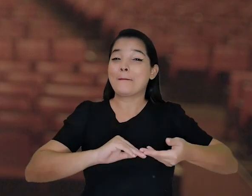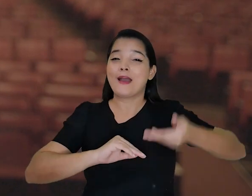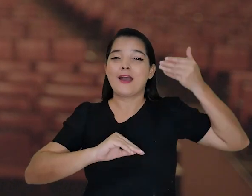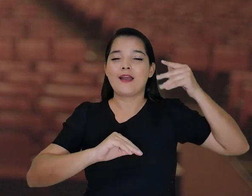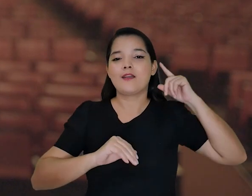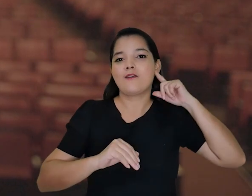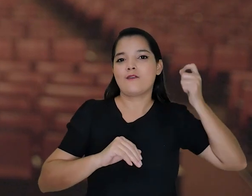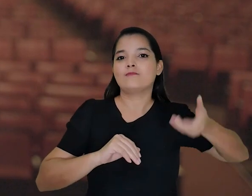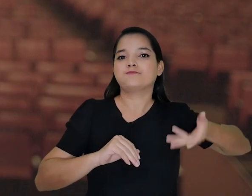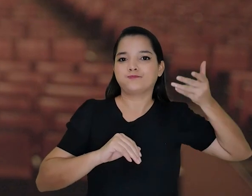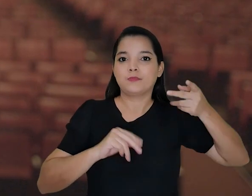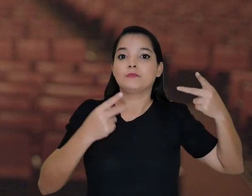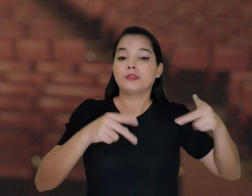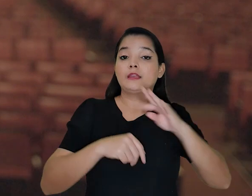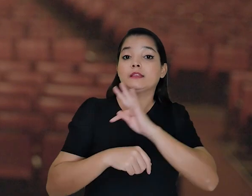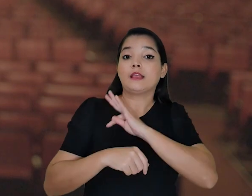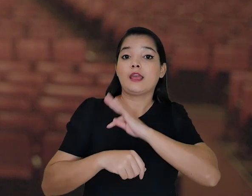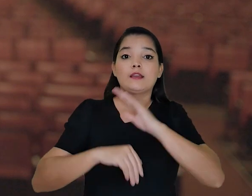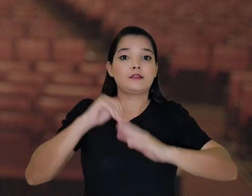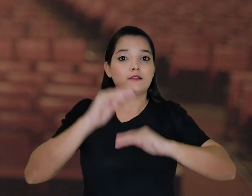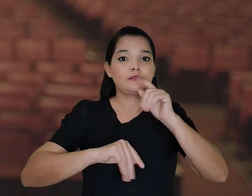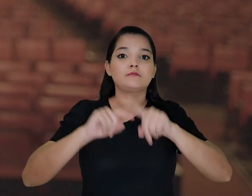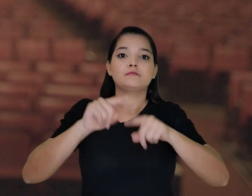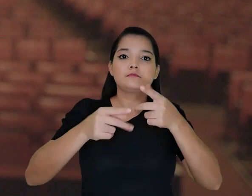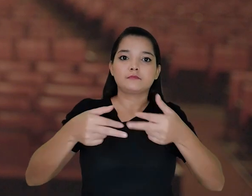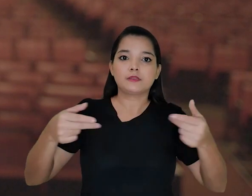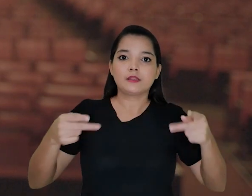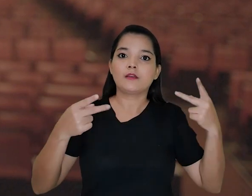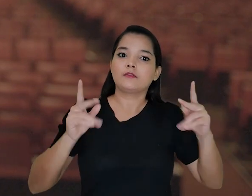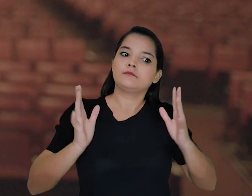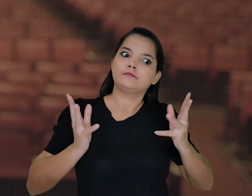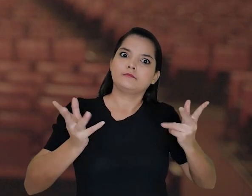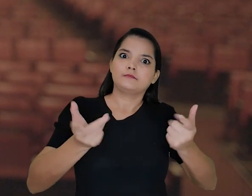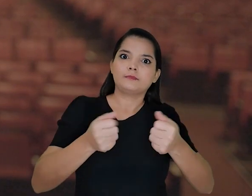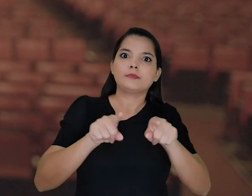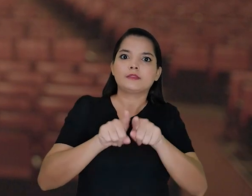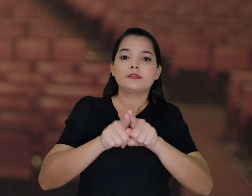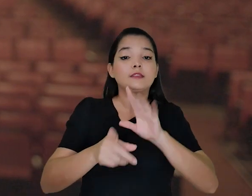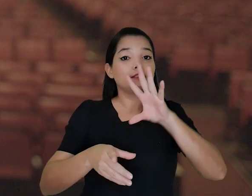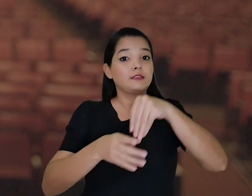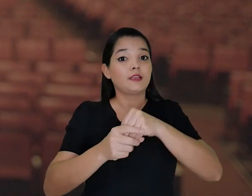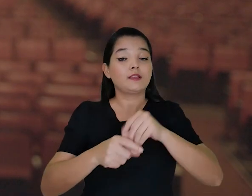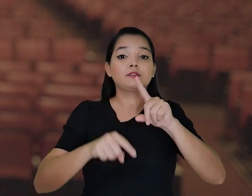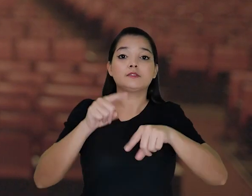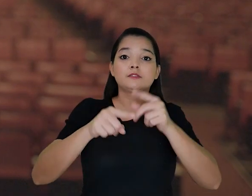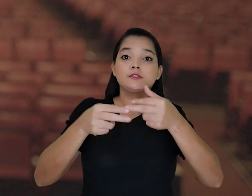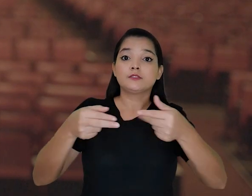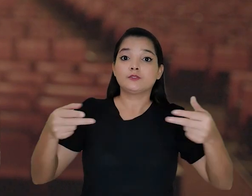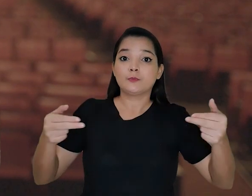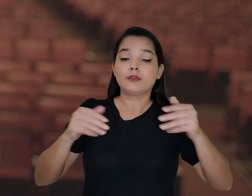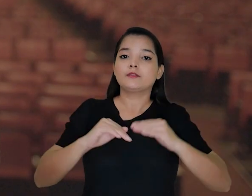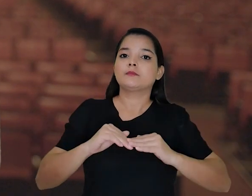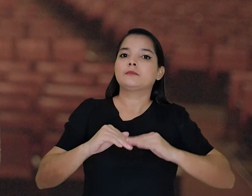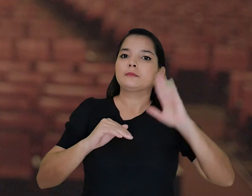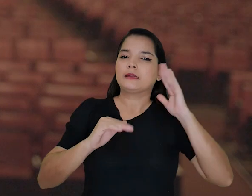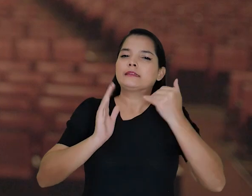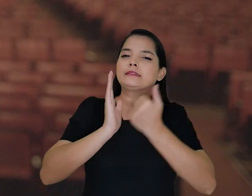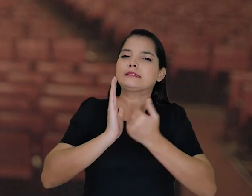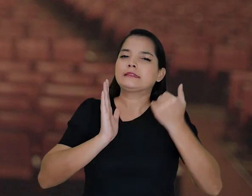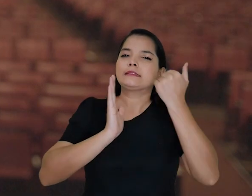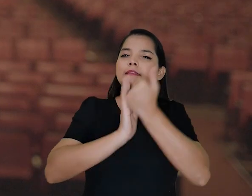e também os instrumentos vão sofrer eh mudanças para se adequar a essa